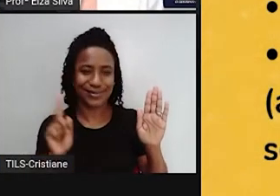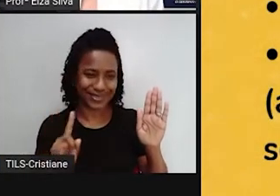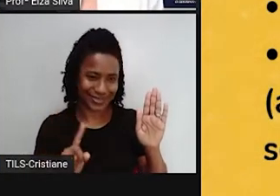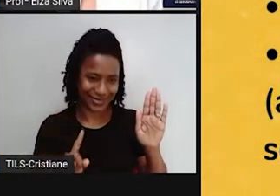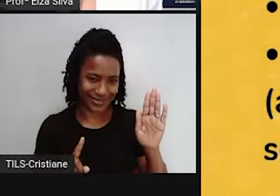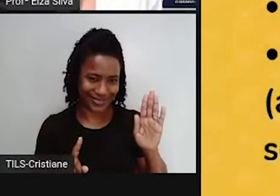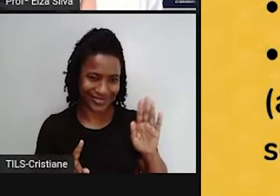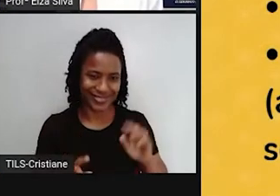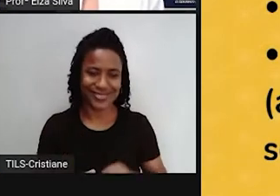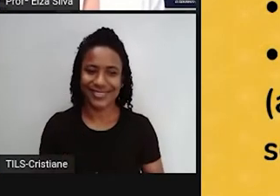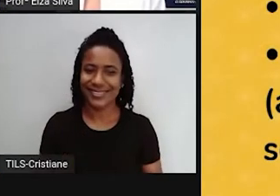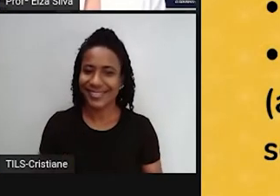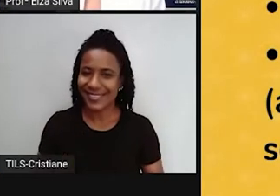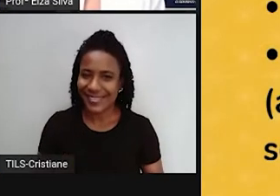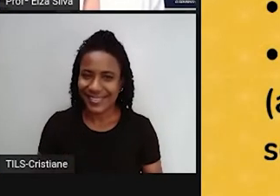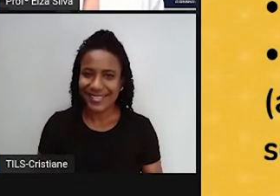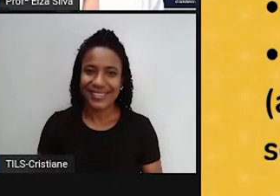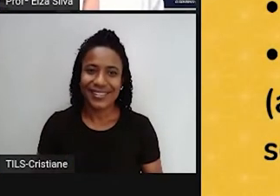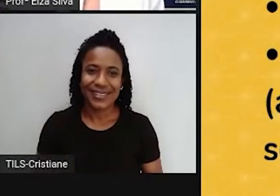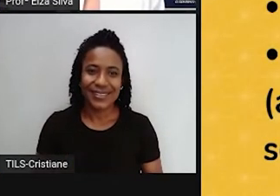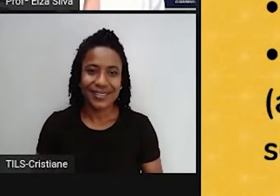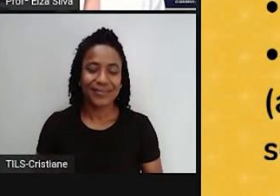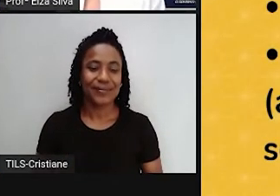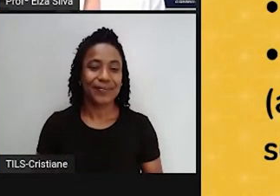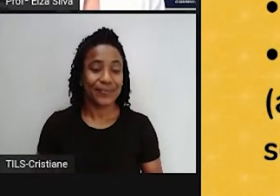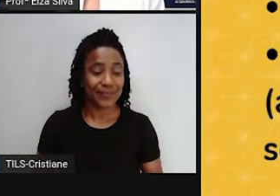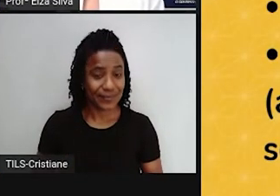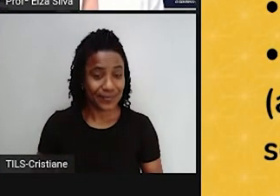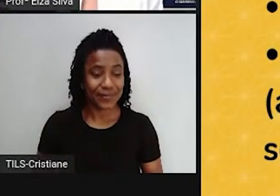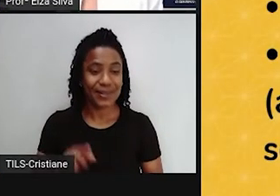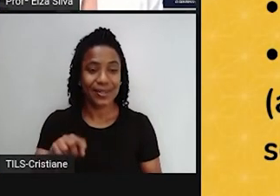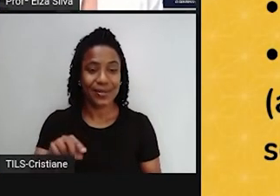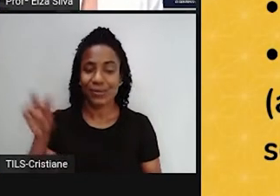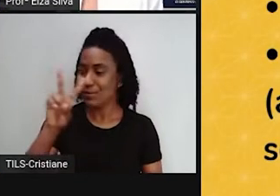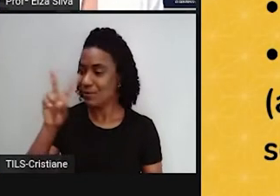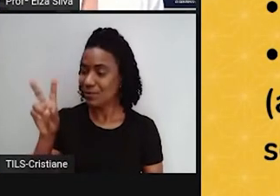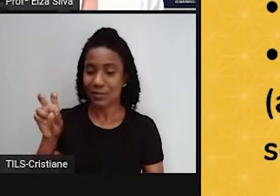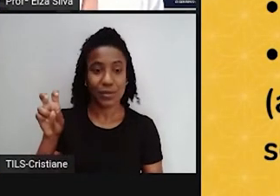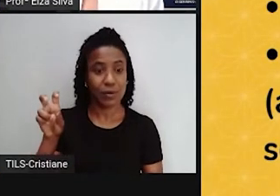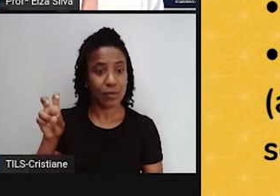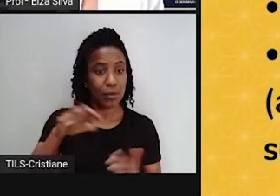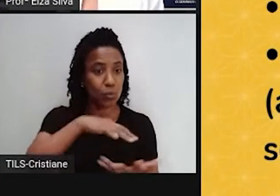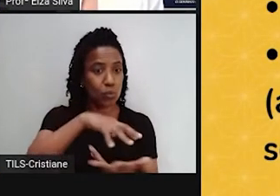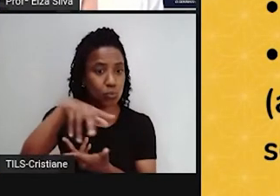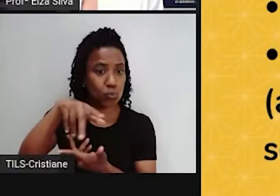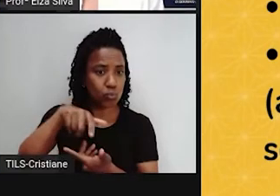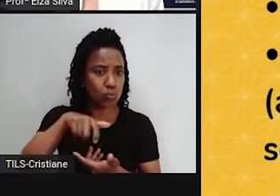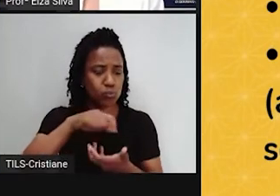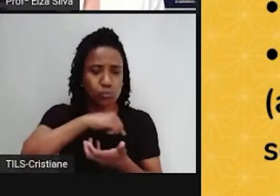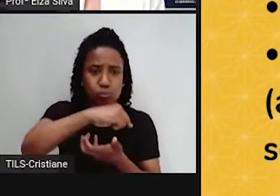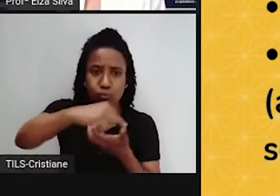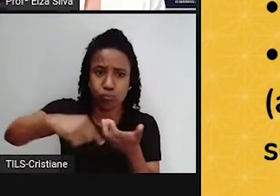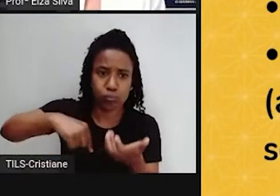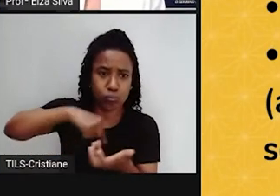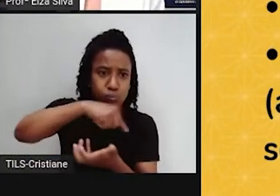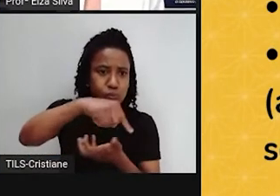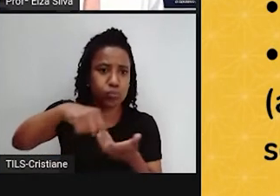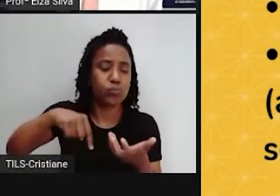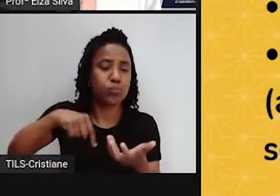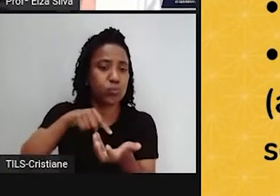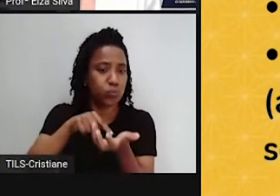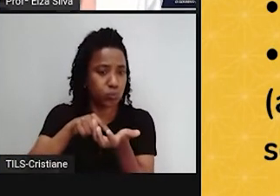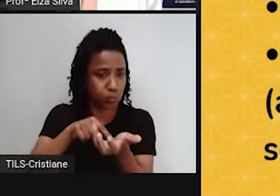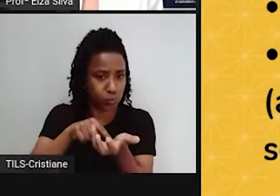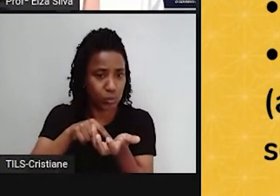Esses provérbios sobre os quais nós estamos falando, eles são usados no mundo todo. Mas, cada idioma tem suas